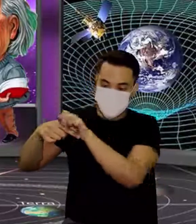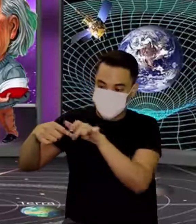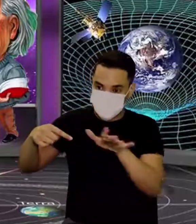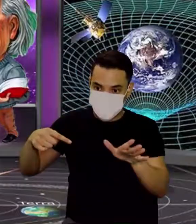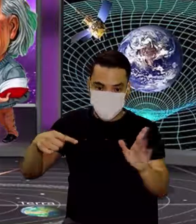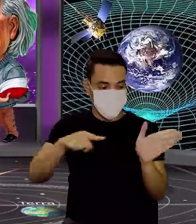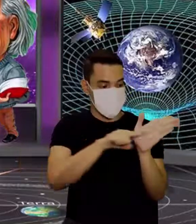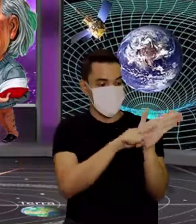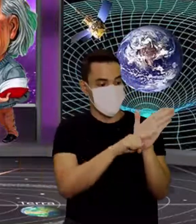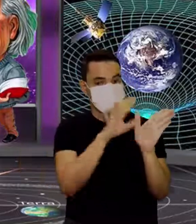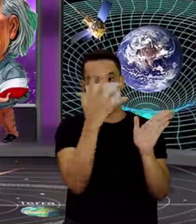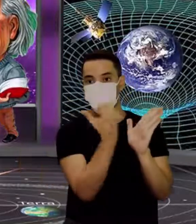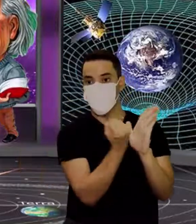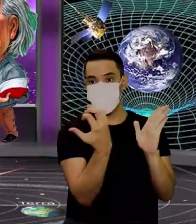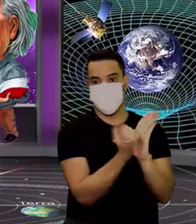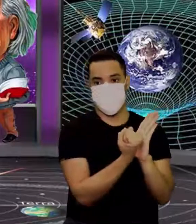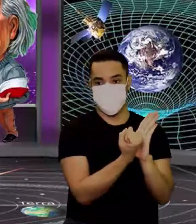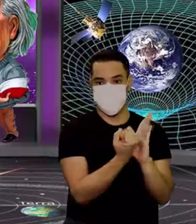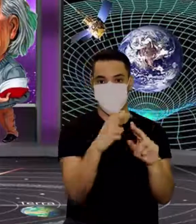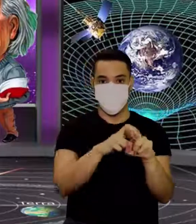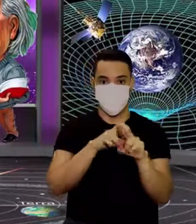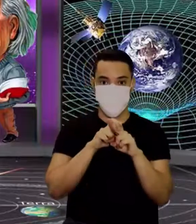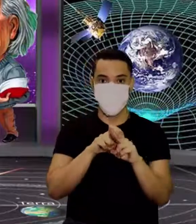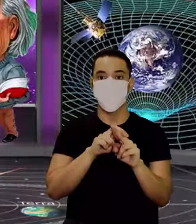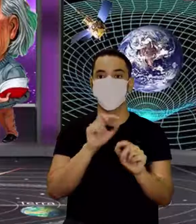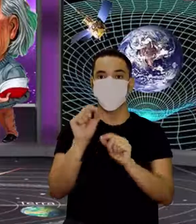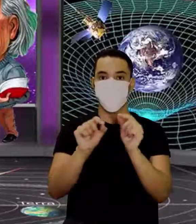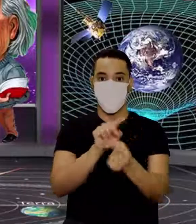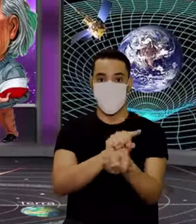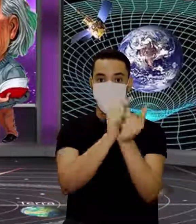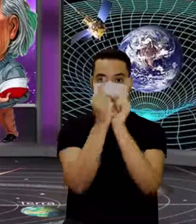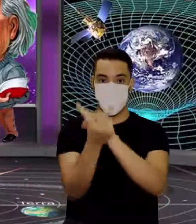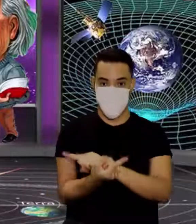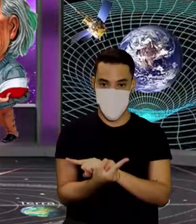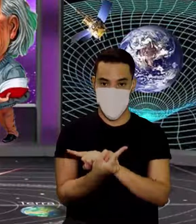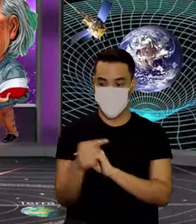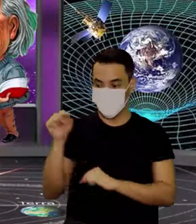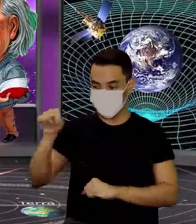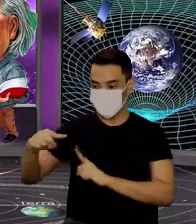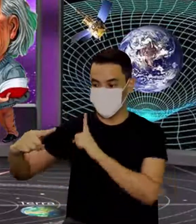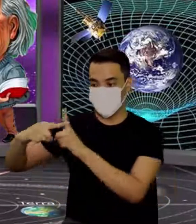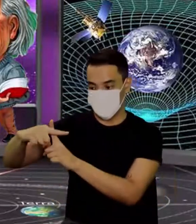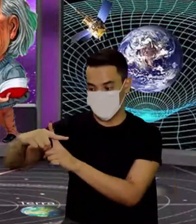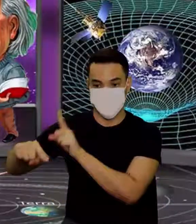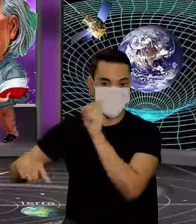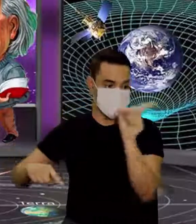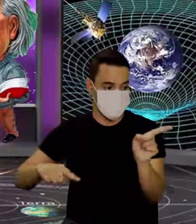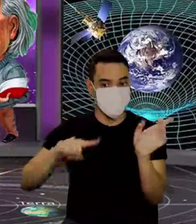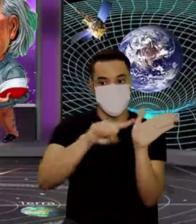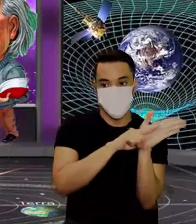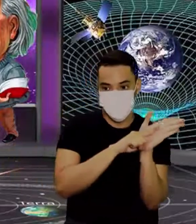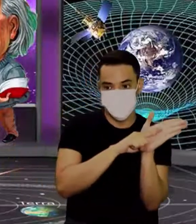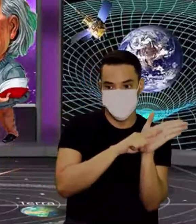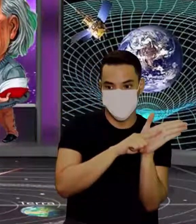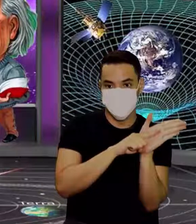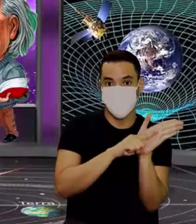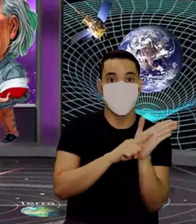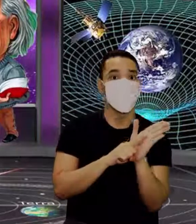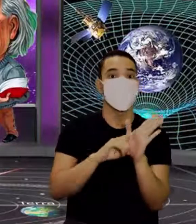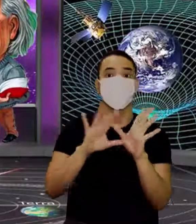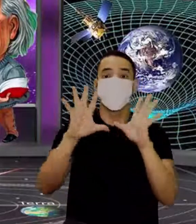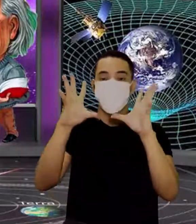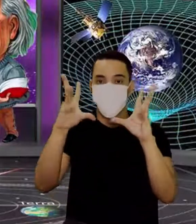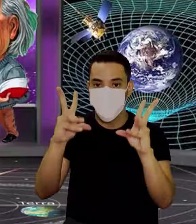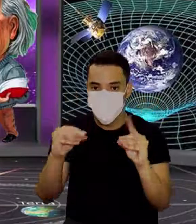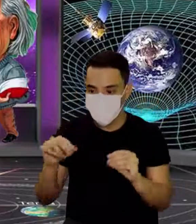mesma quantidade de carga, sinais opostos. Um positivo e um negativo, certo? Um todo